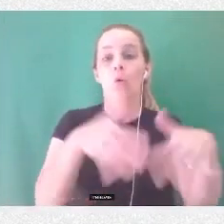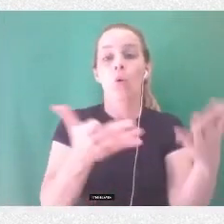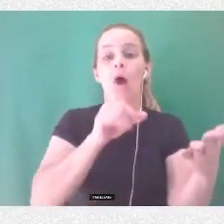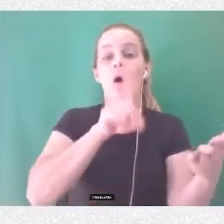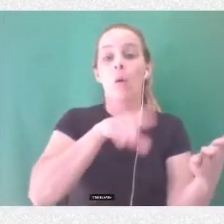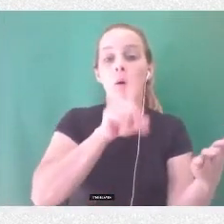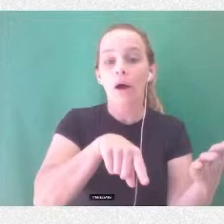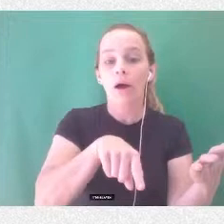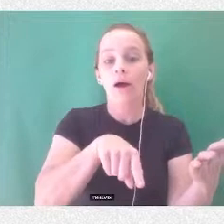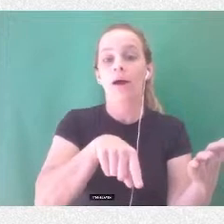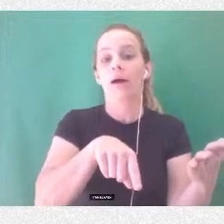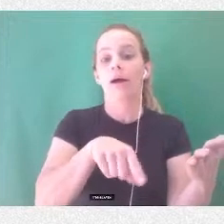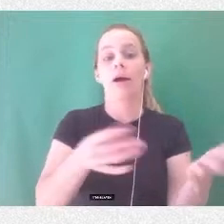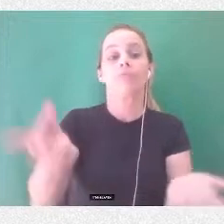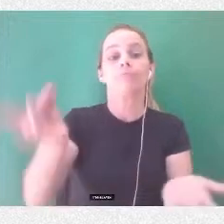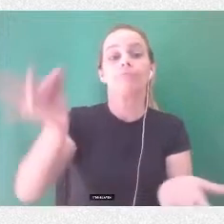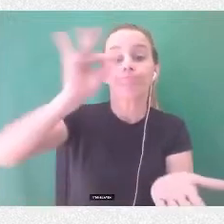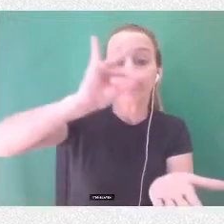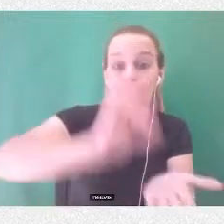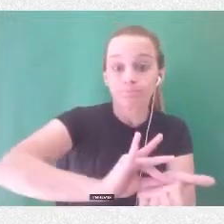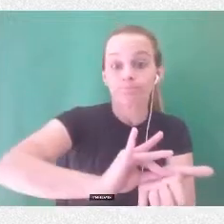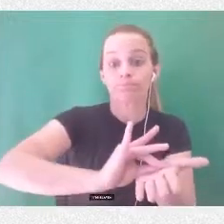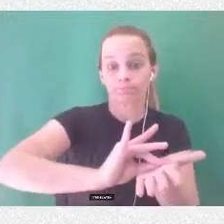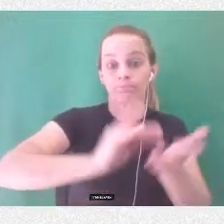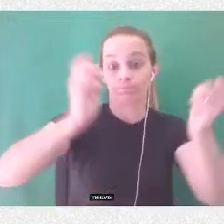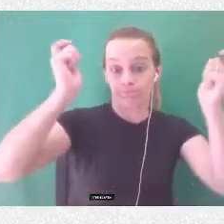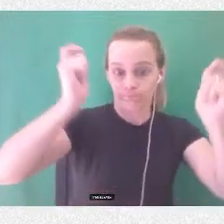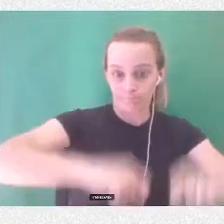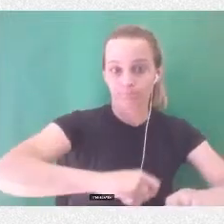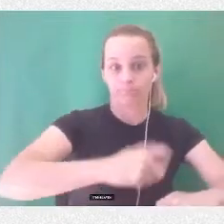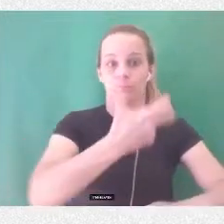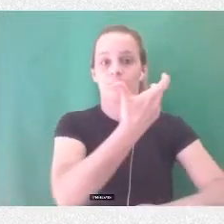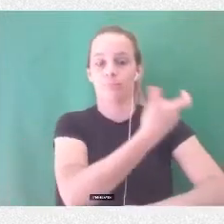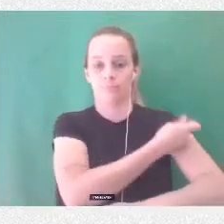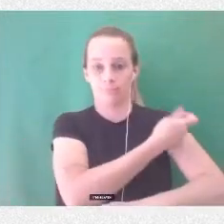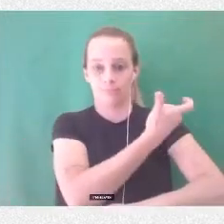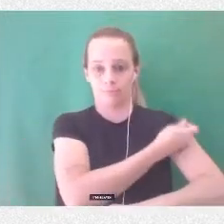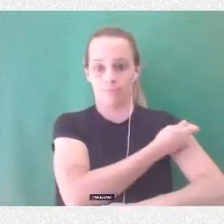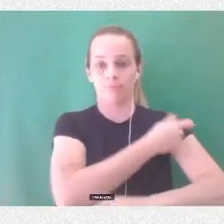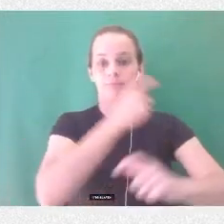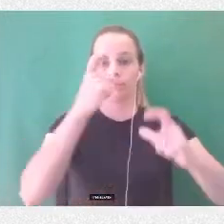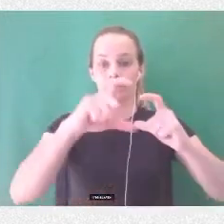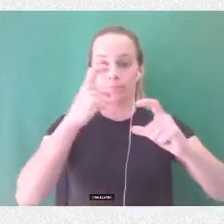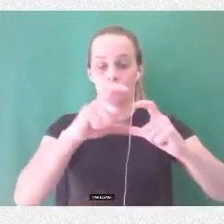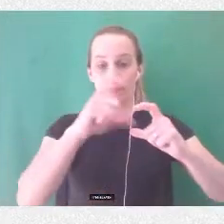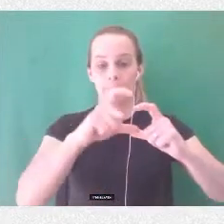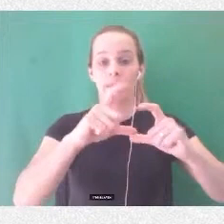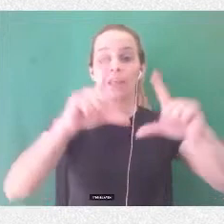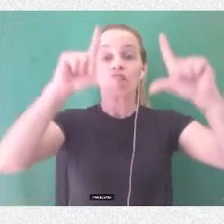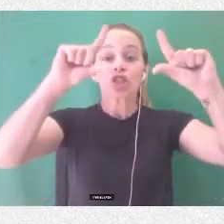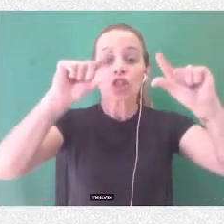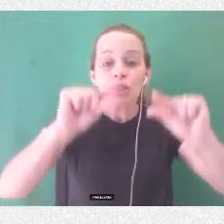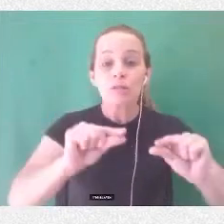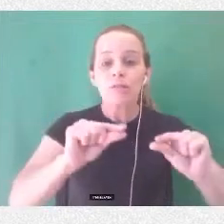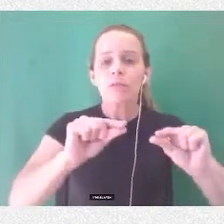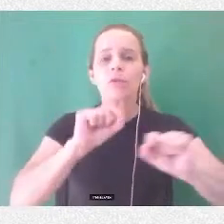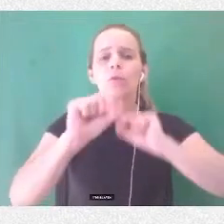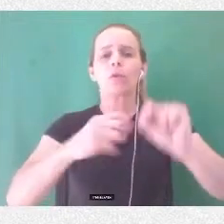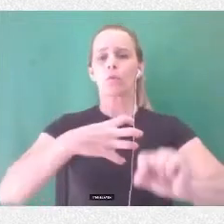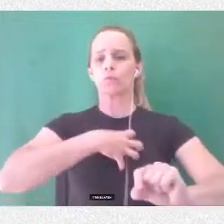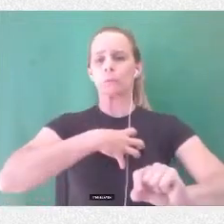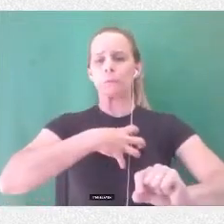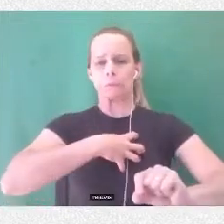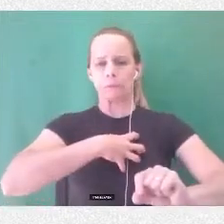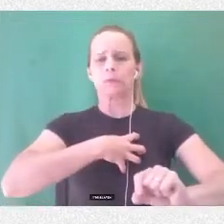Qual é a efetividade, né, da vacina da Pfizer em reduzir casos sintomáticos de